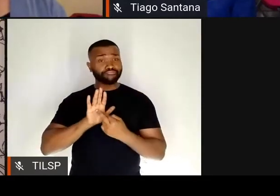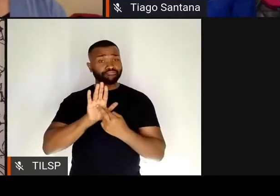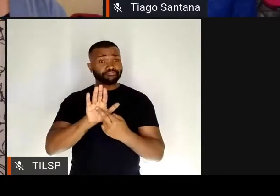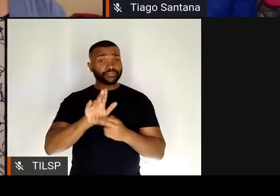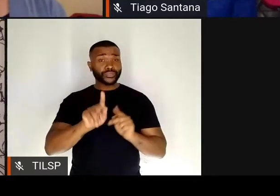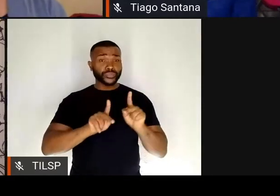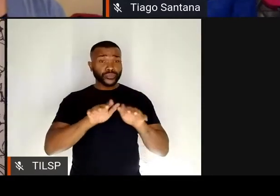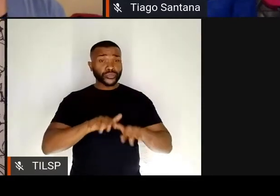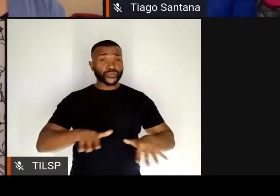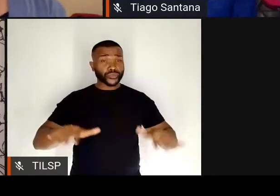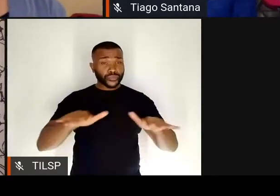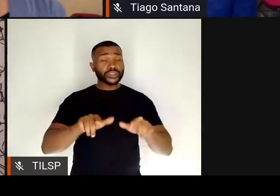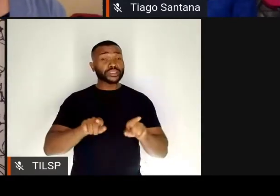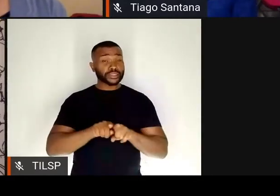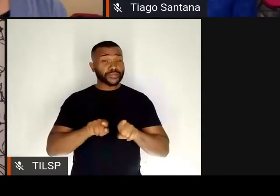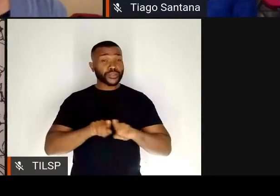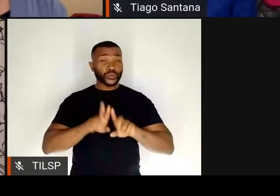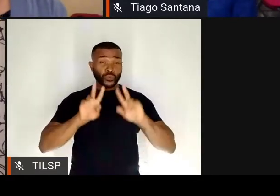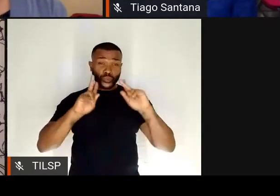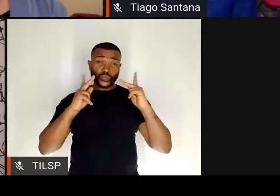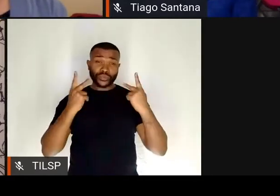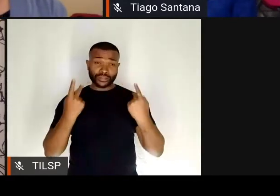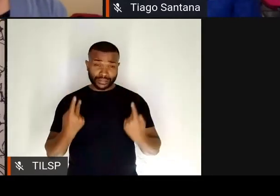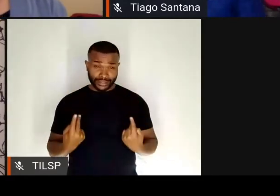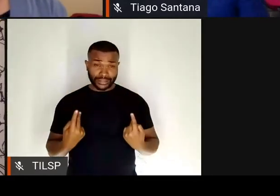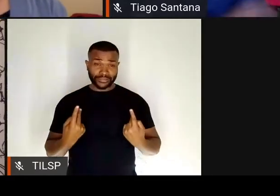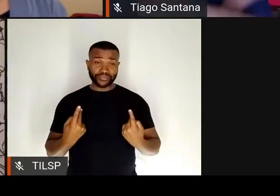também humanista, né?